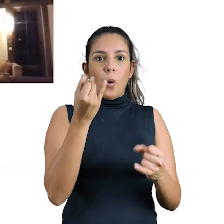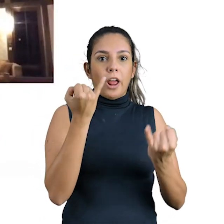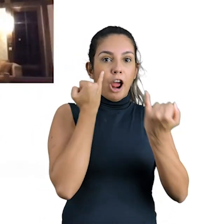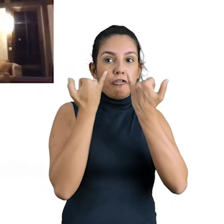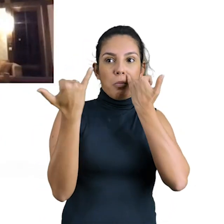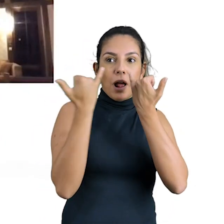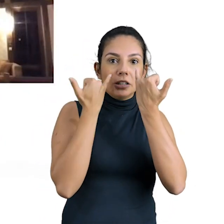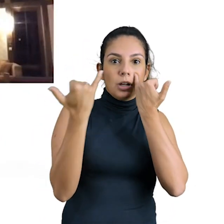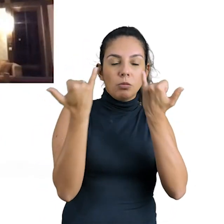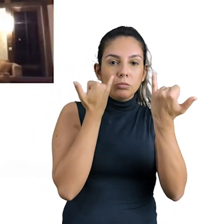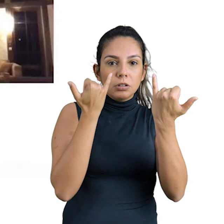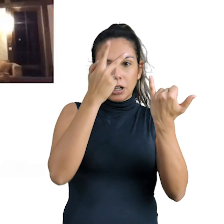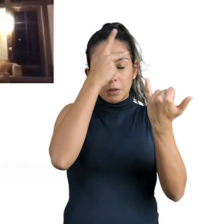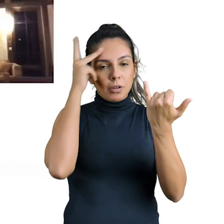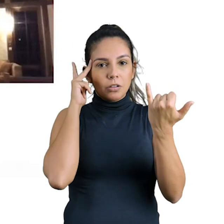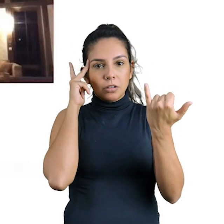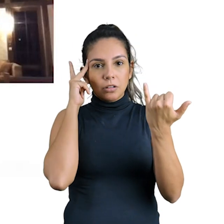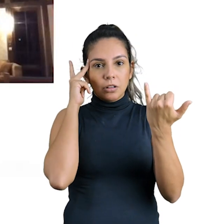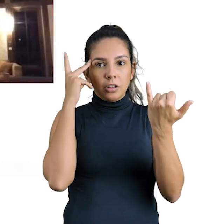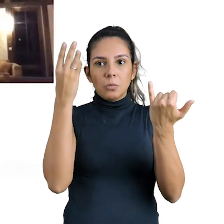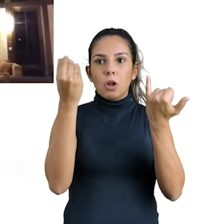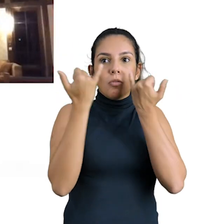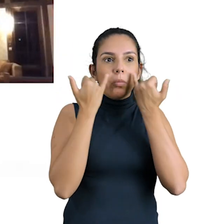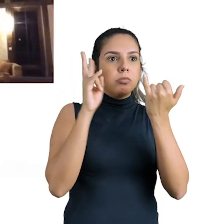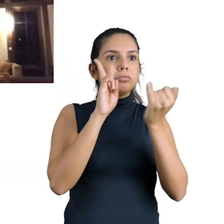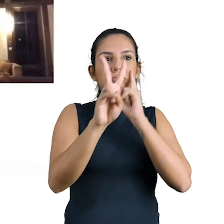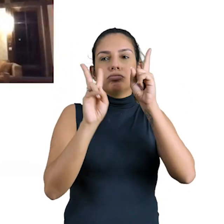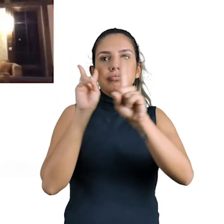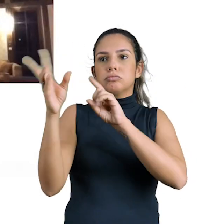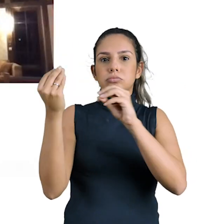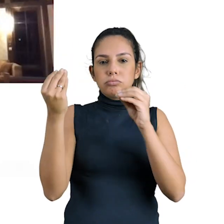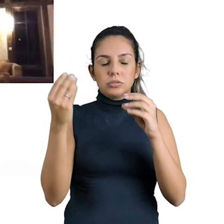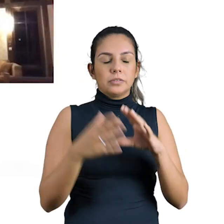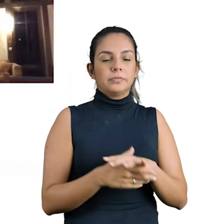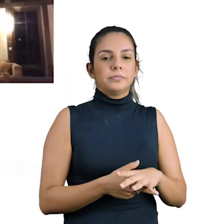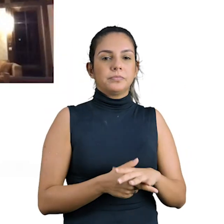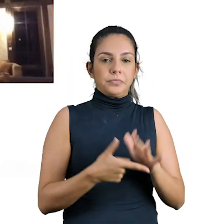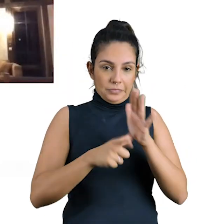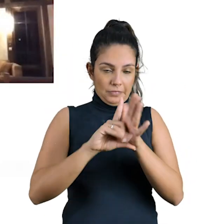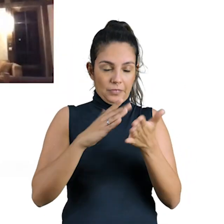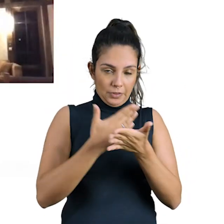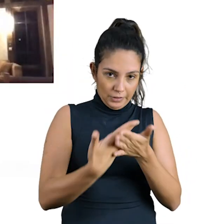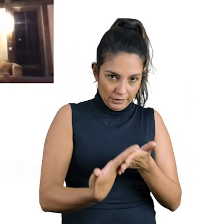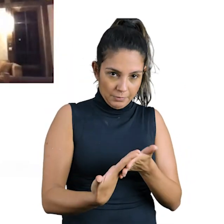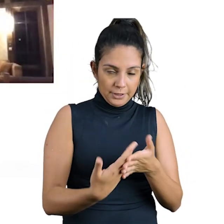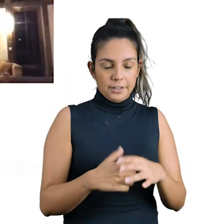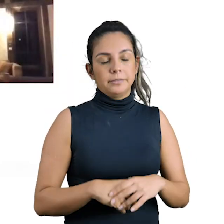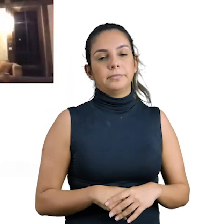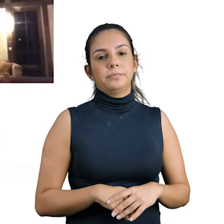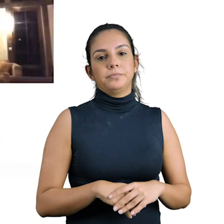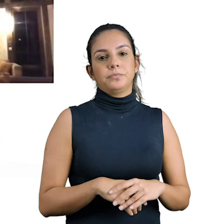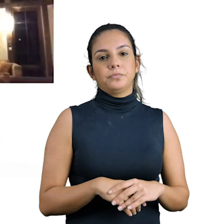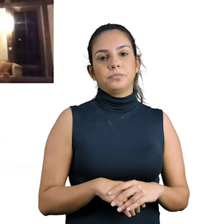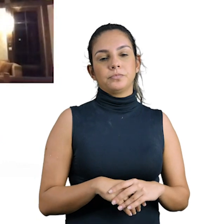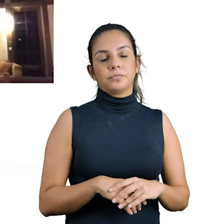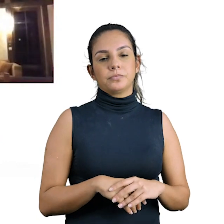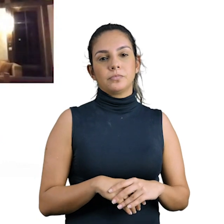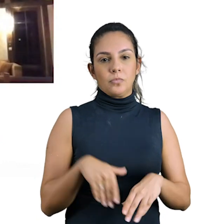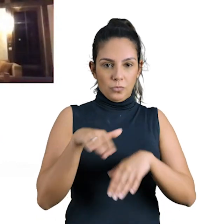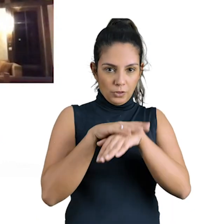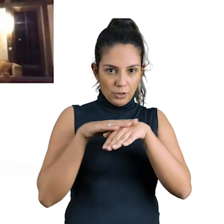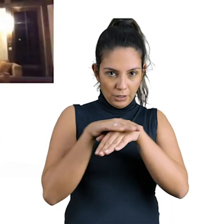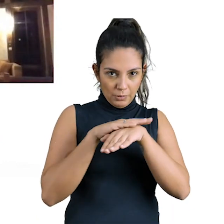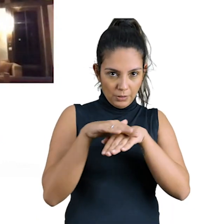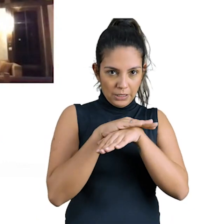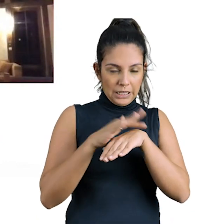né, as pessoas ficam... Nós falávamos disso antes de começarmos aqui a estar